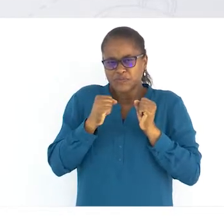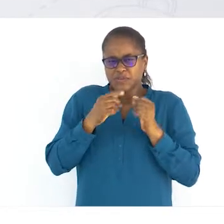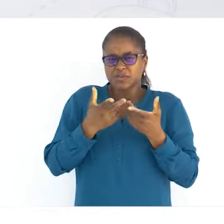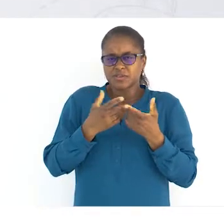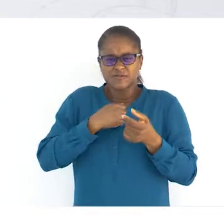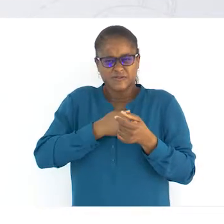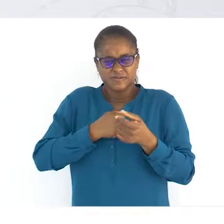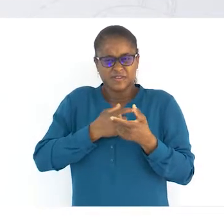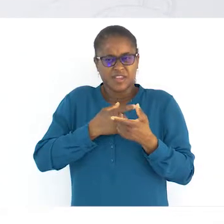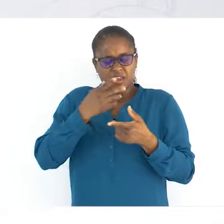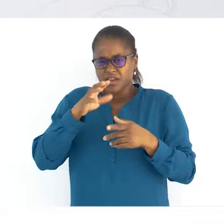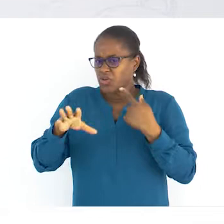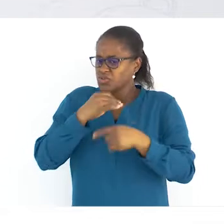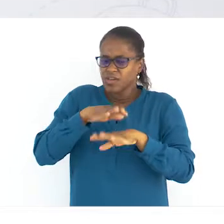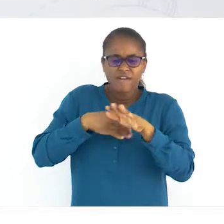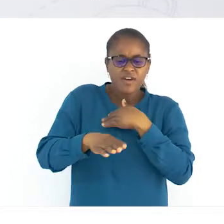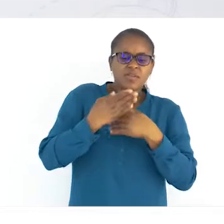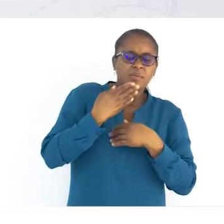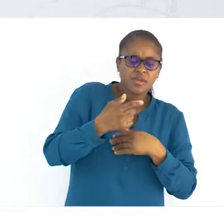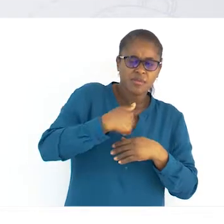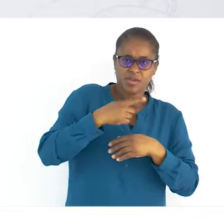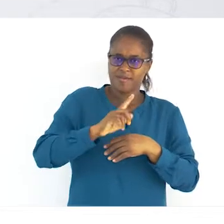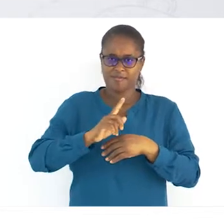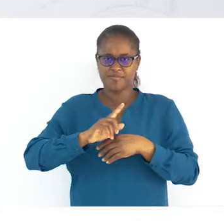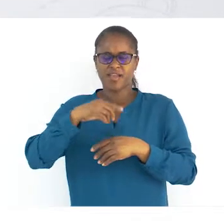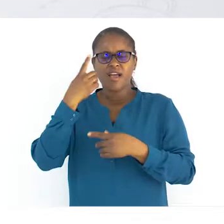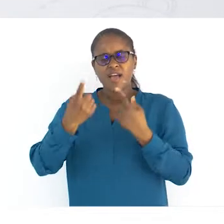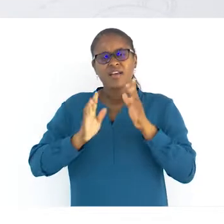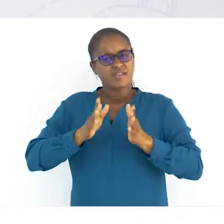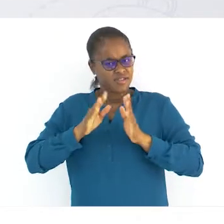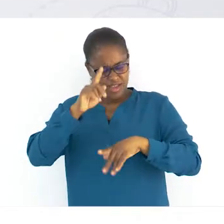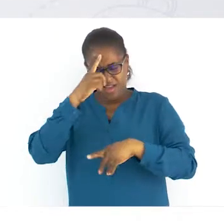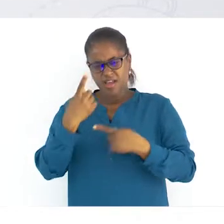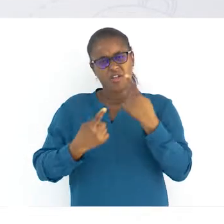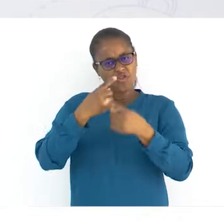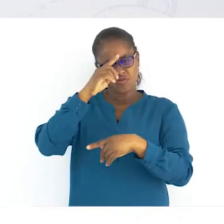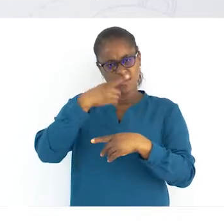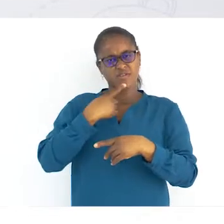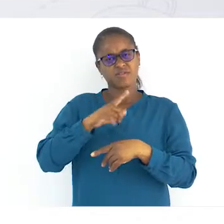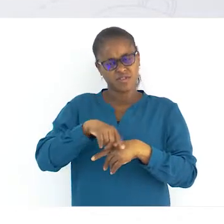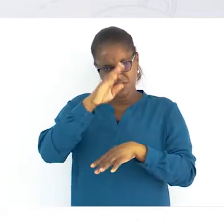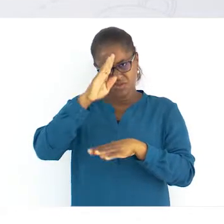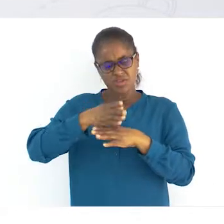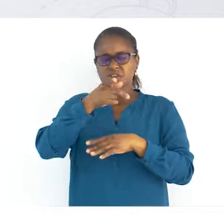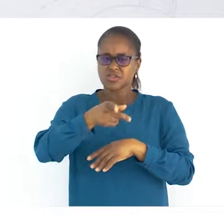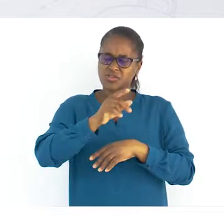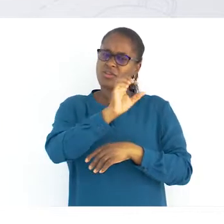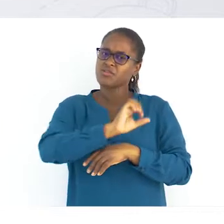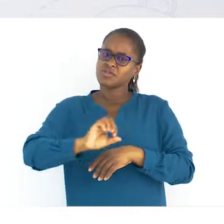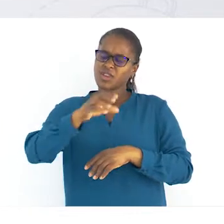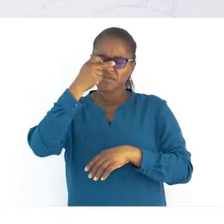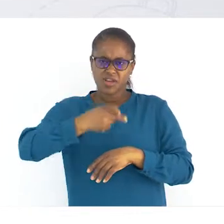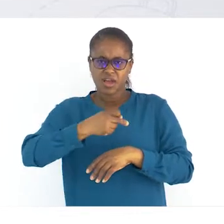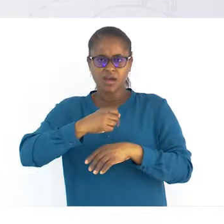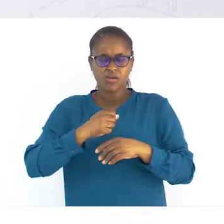consigo fazer o que me é pedido. Já alguma vez vos aconteceu? Ficarem com os nervos à flor da